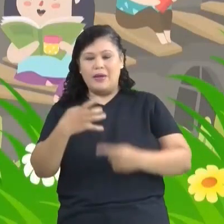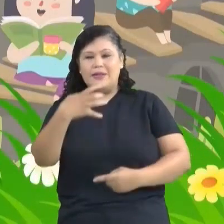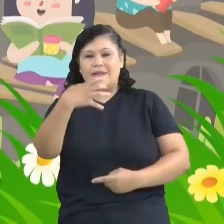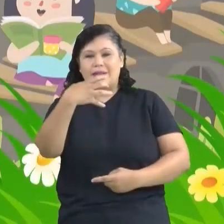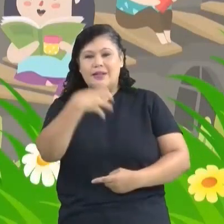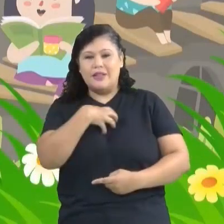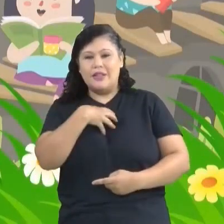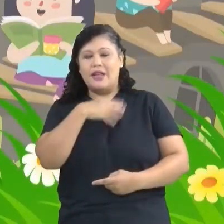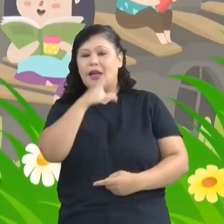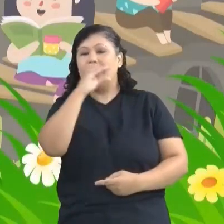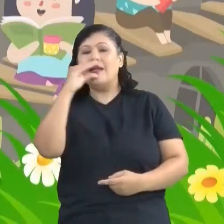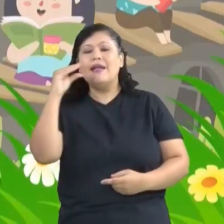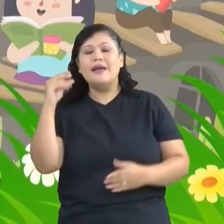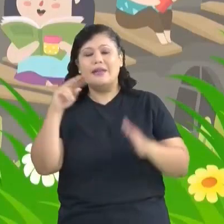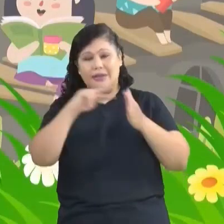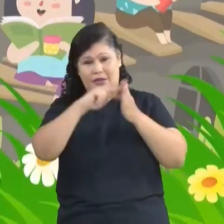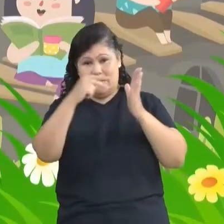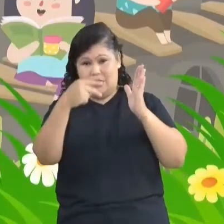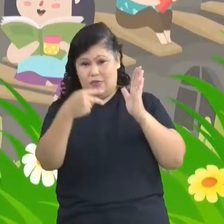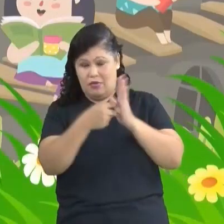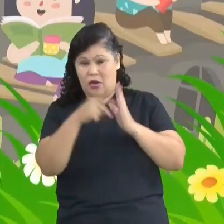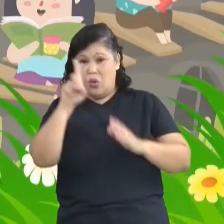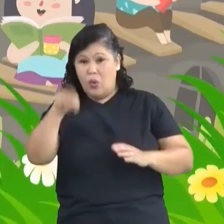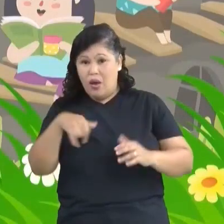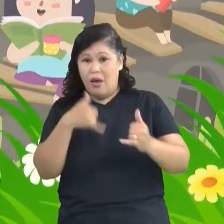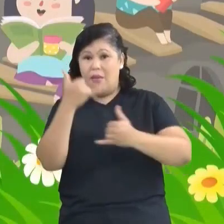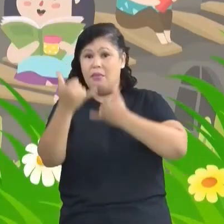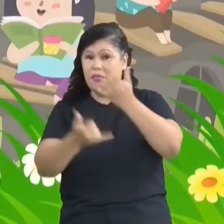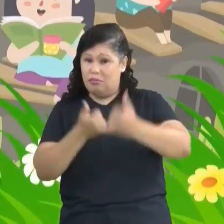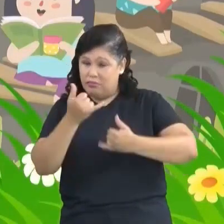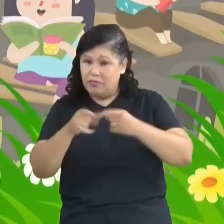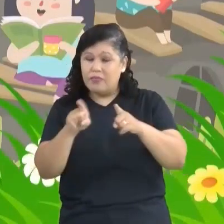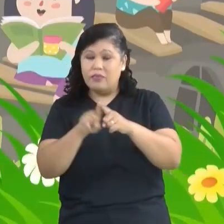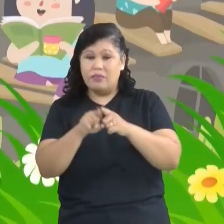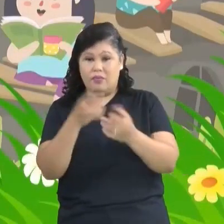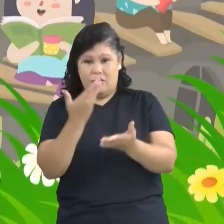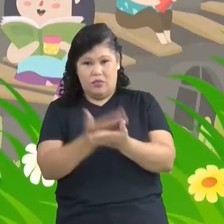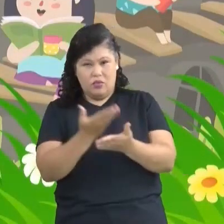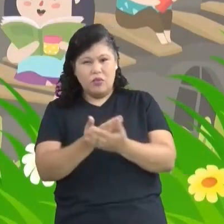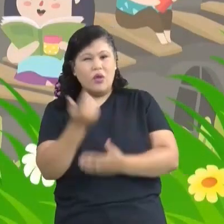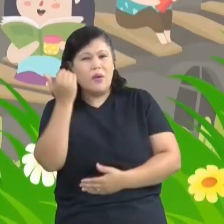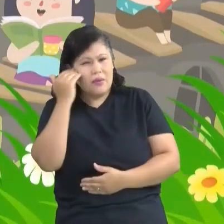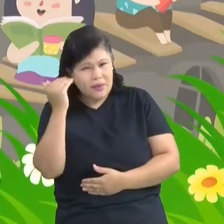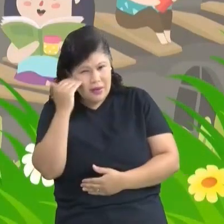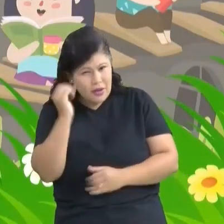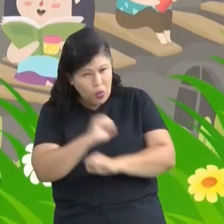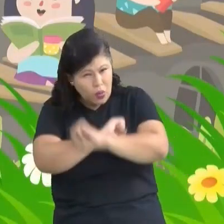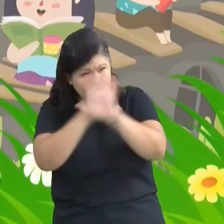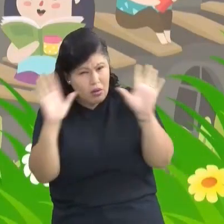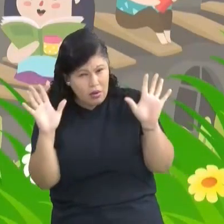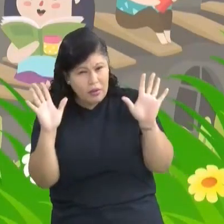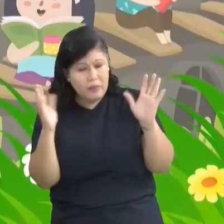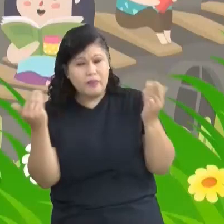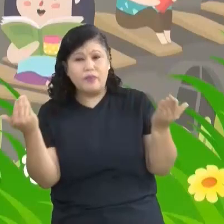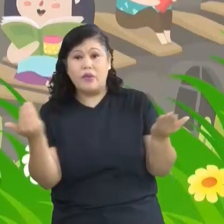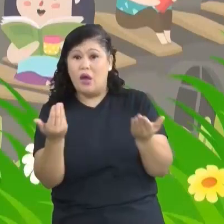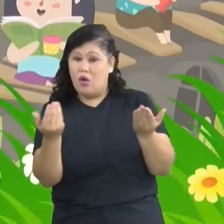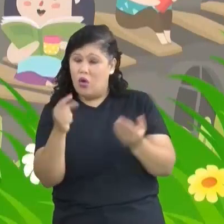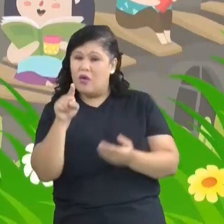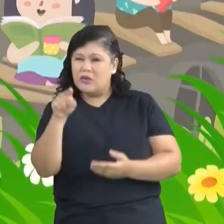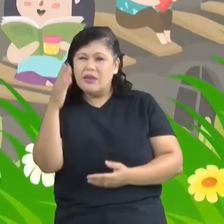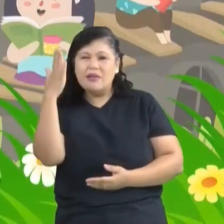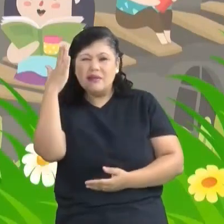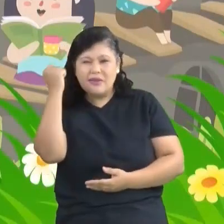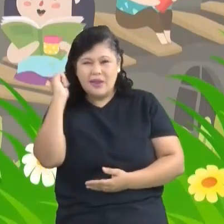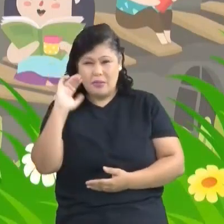Criança é brincar, criança é estudar. Entenderam, crianças? Agora que vocês já descobriram